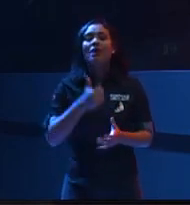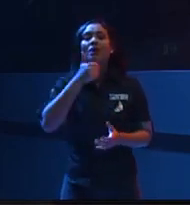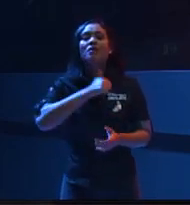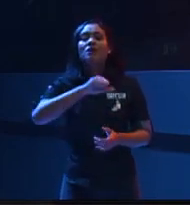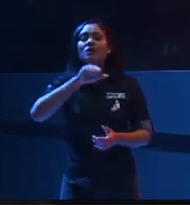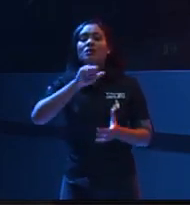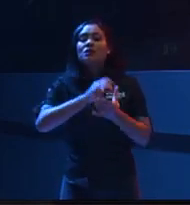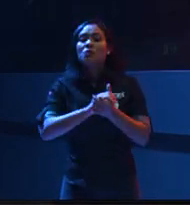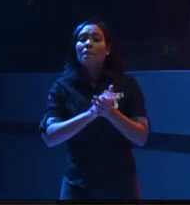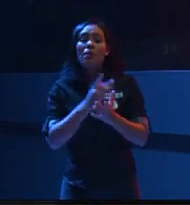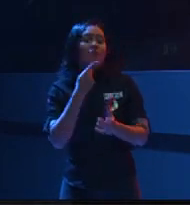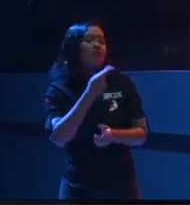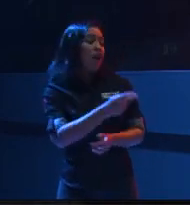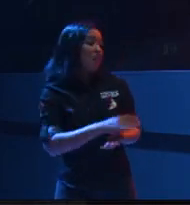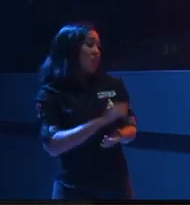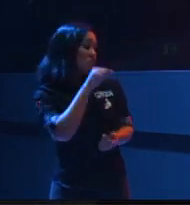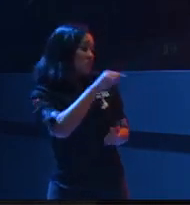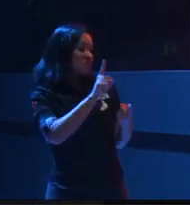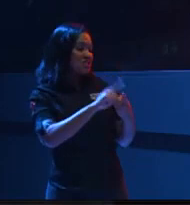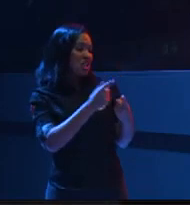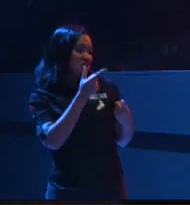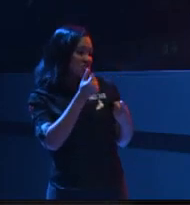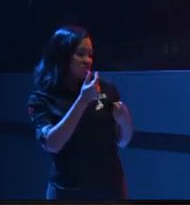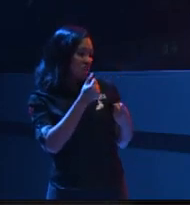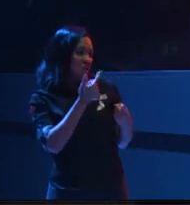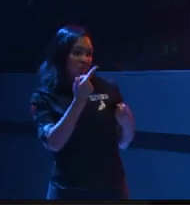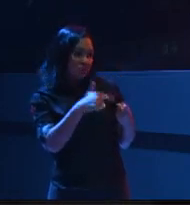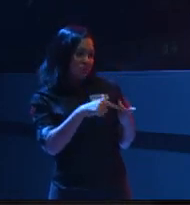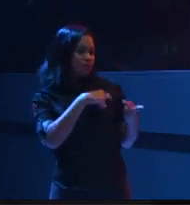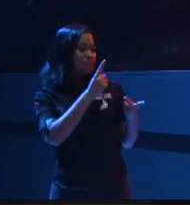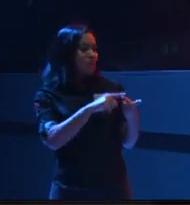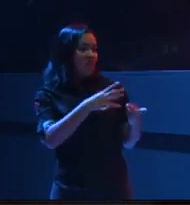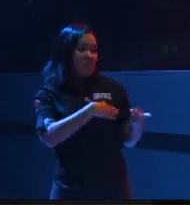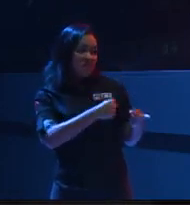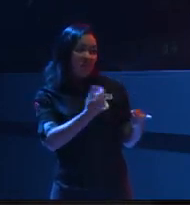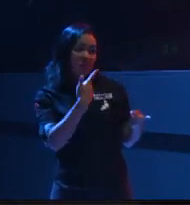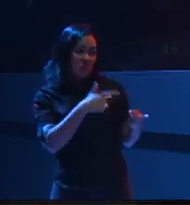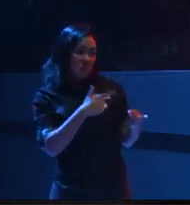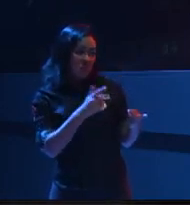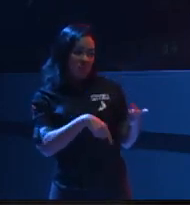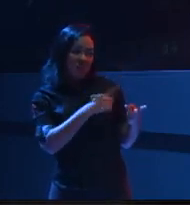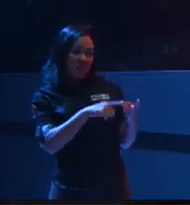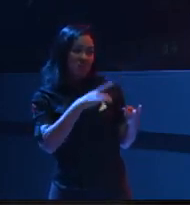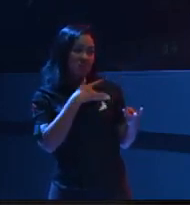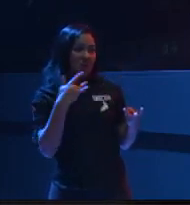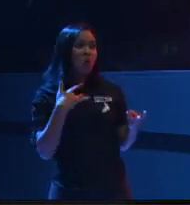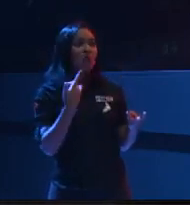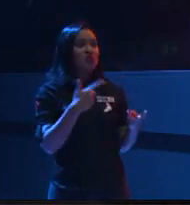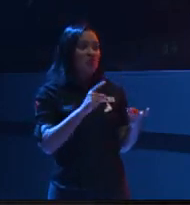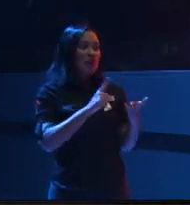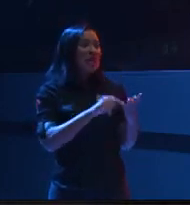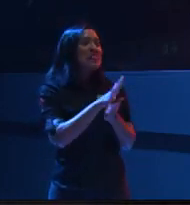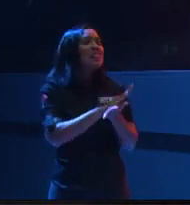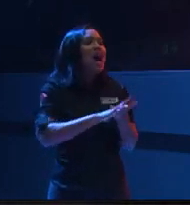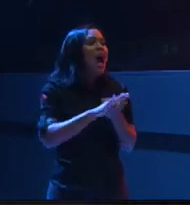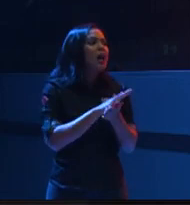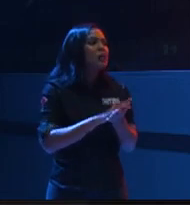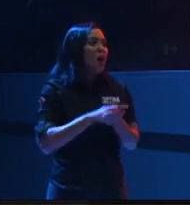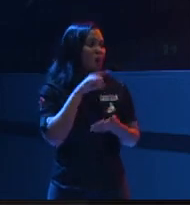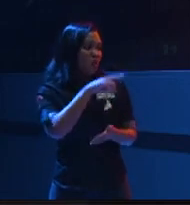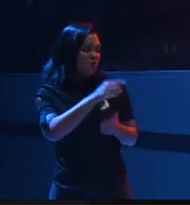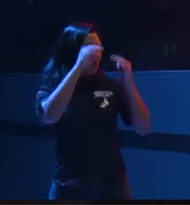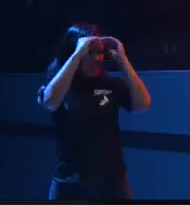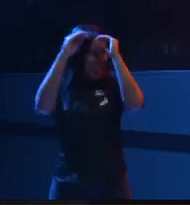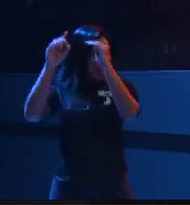filho não tenho dinheiro não tem saúde não tem nada Jó tu ainda temes a Deus estando nessa situação